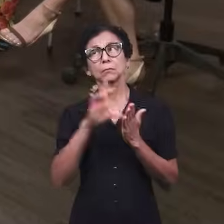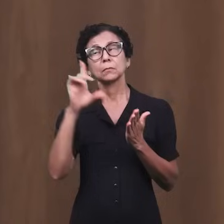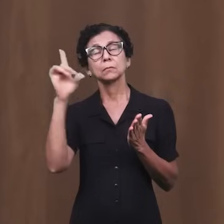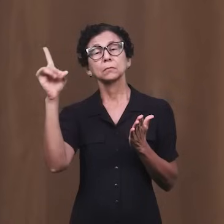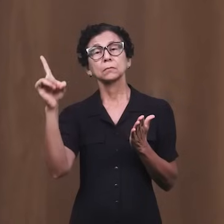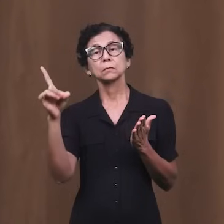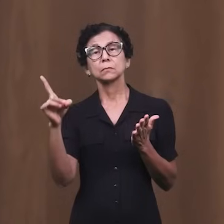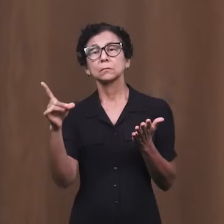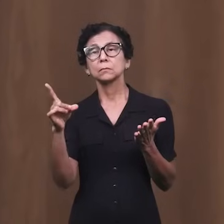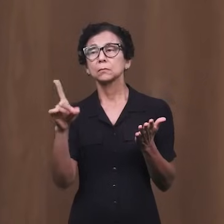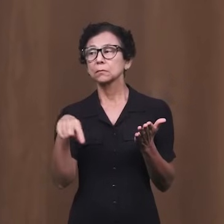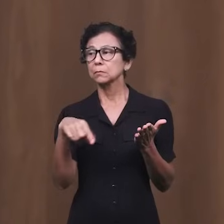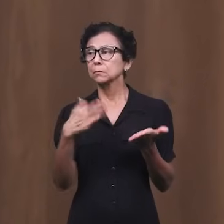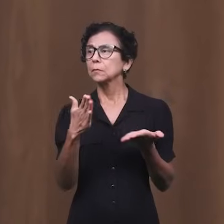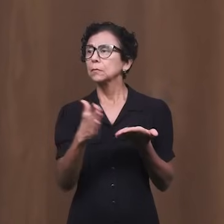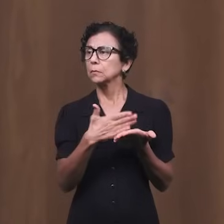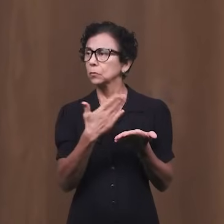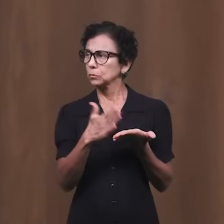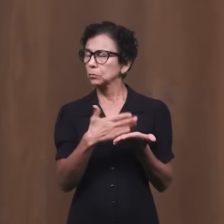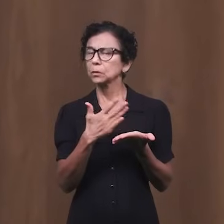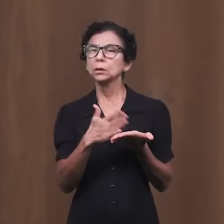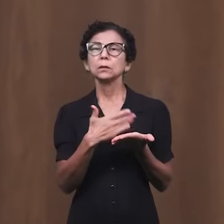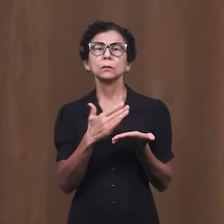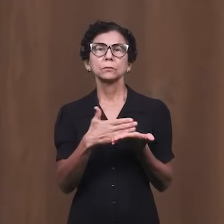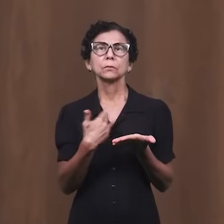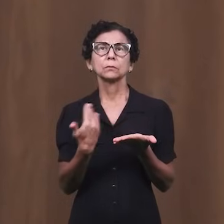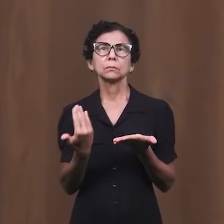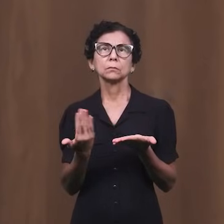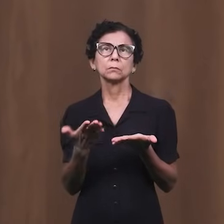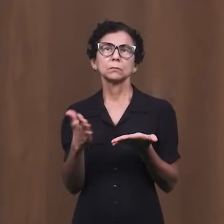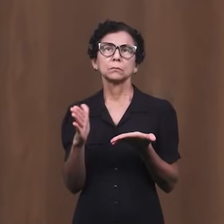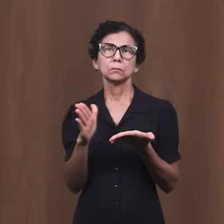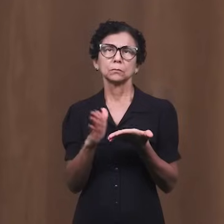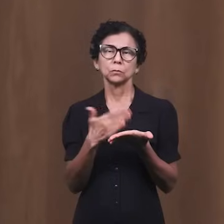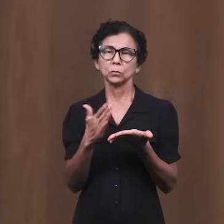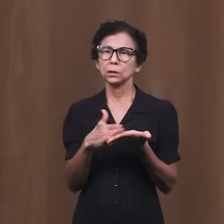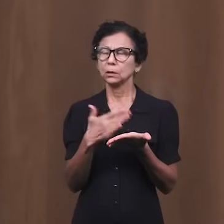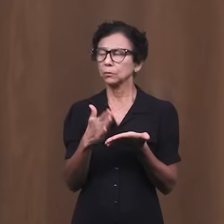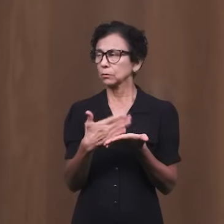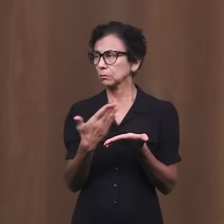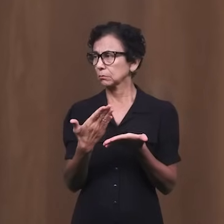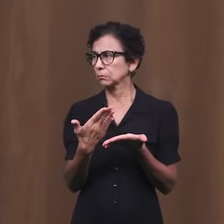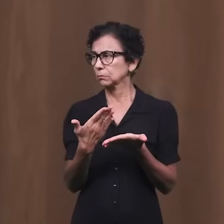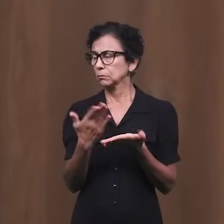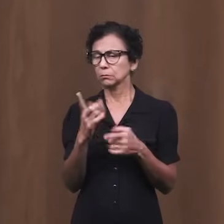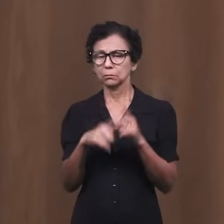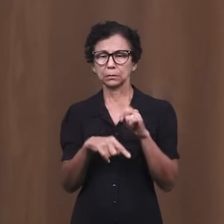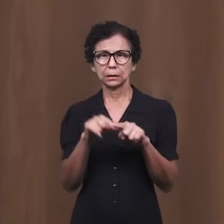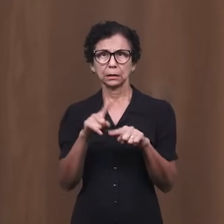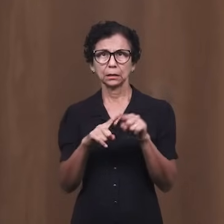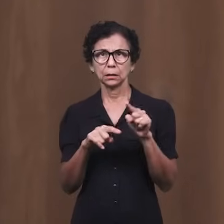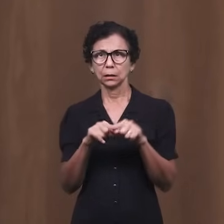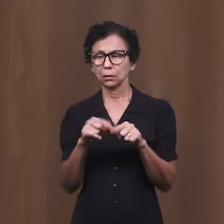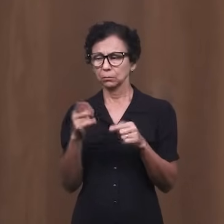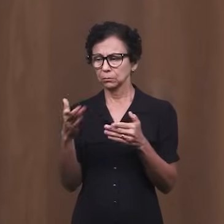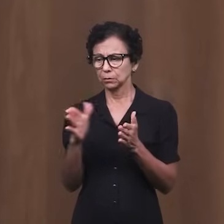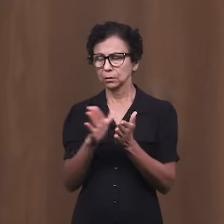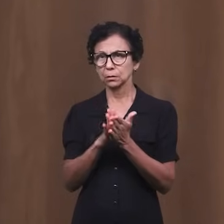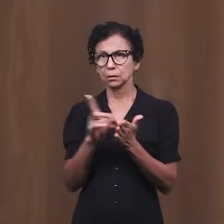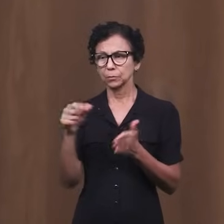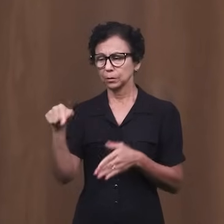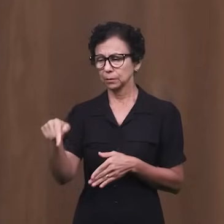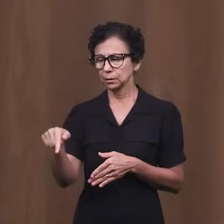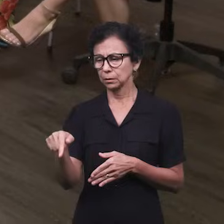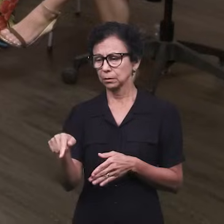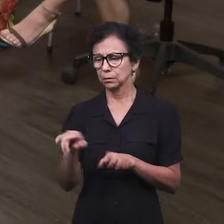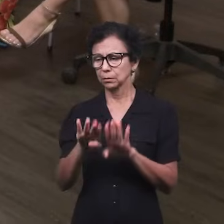Deus é um livro Sem dúvida nenhuma um livro eh físico como essa Bíblia